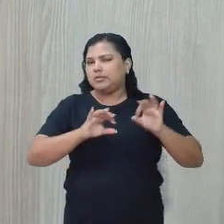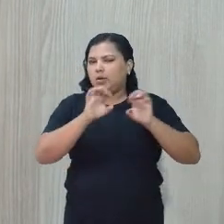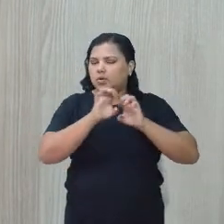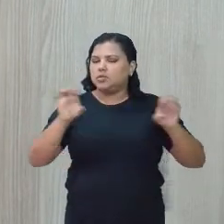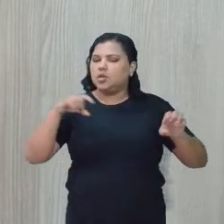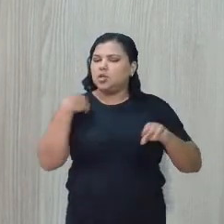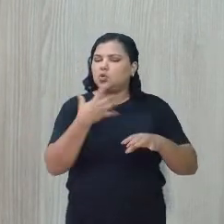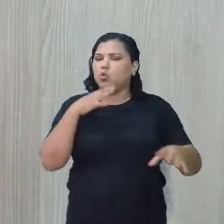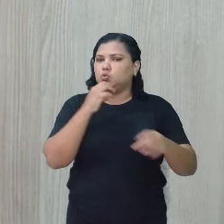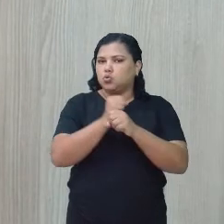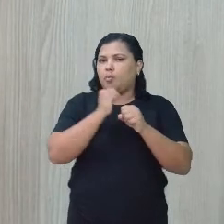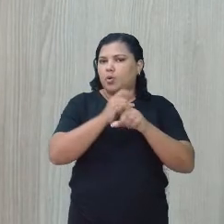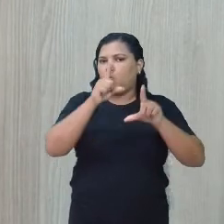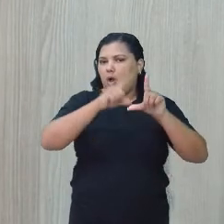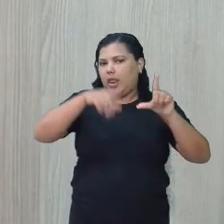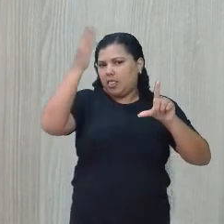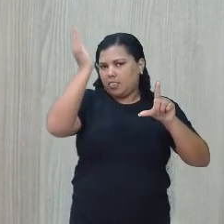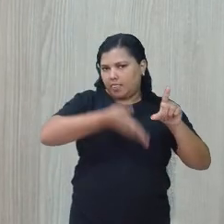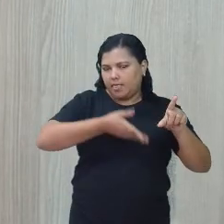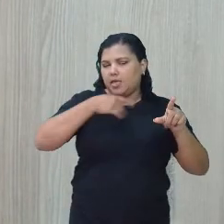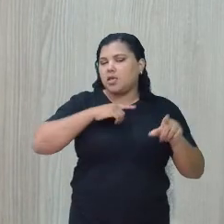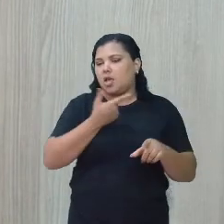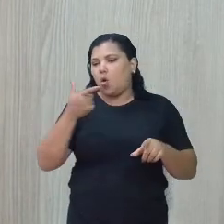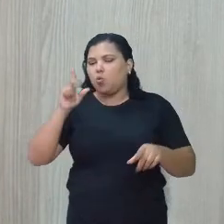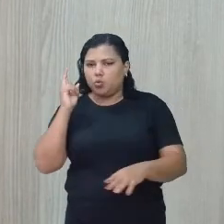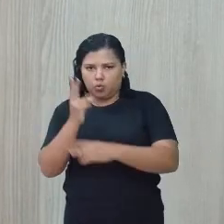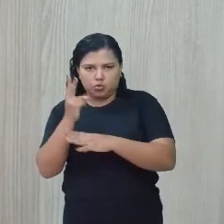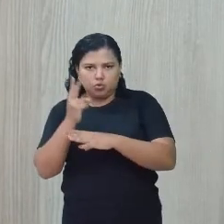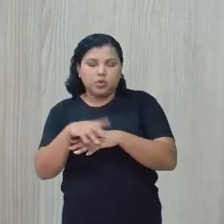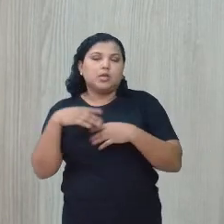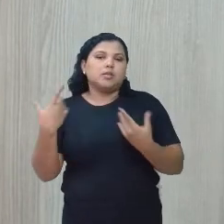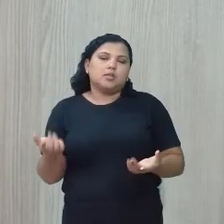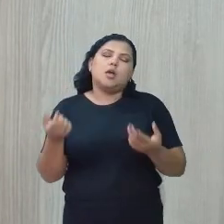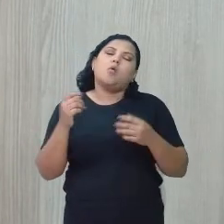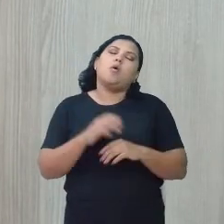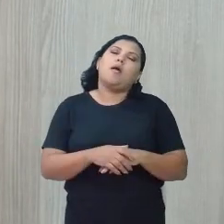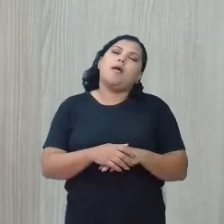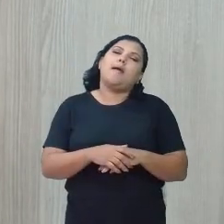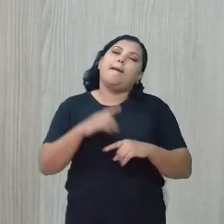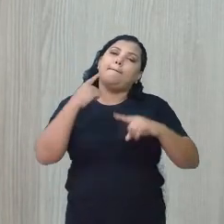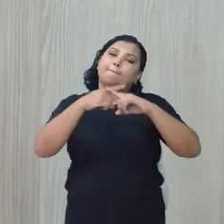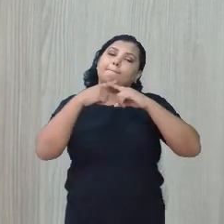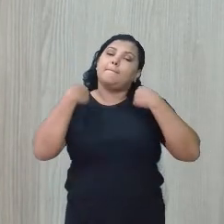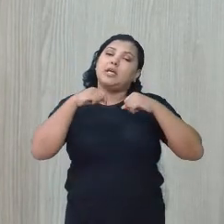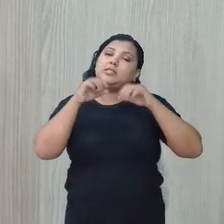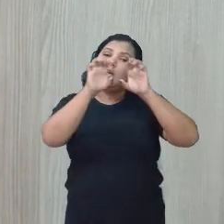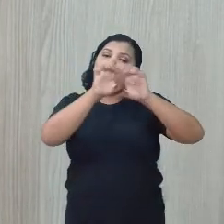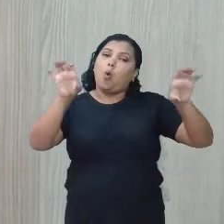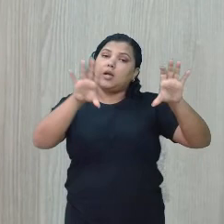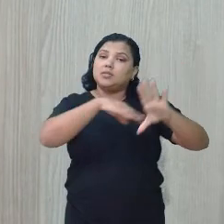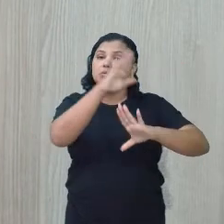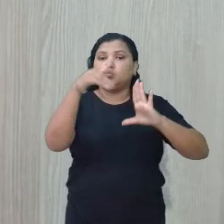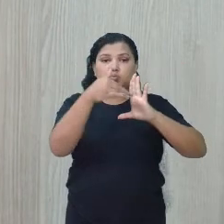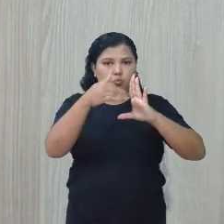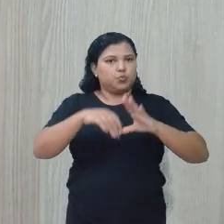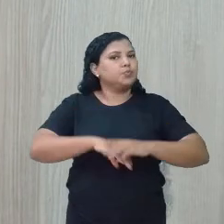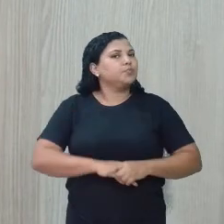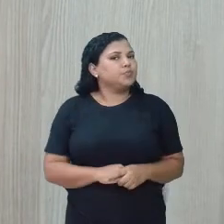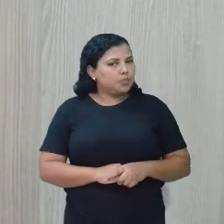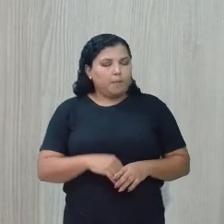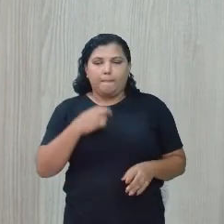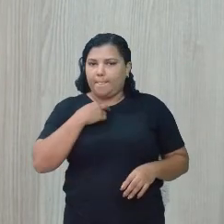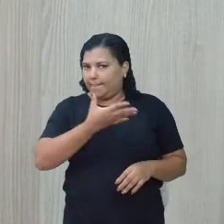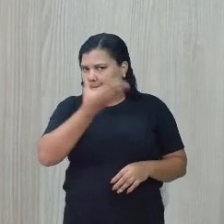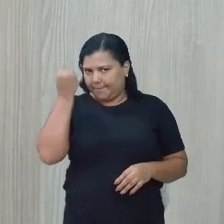some e uma letra desapareça e a outra permaneça, essa operação de multiplicação tem que acontecer na equação completa, tá bom? Não